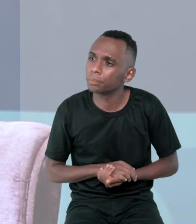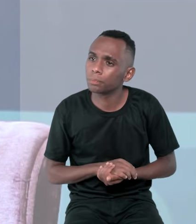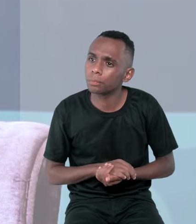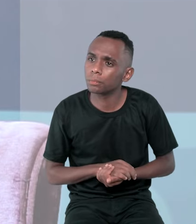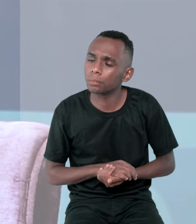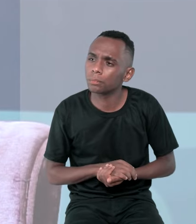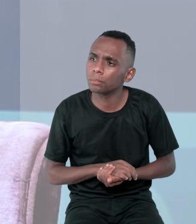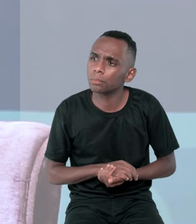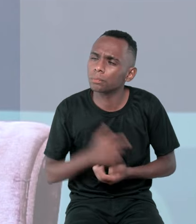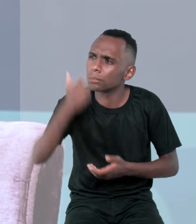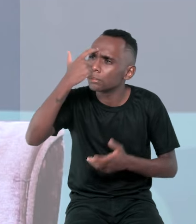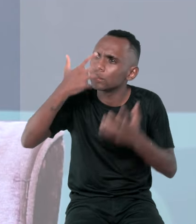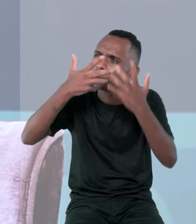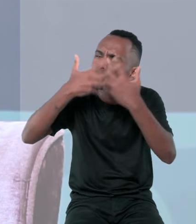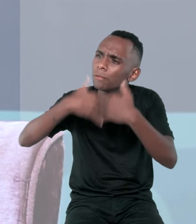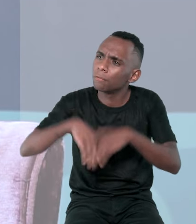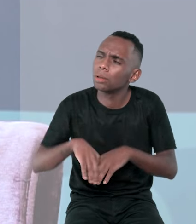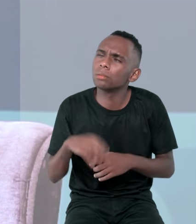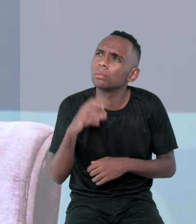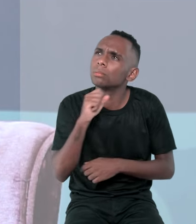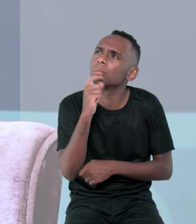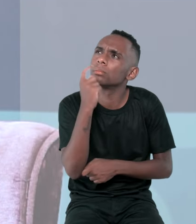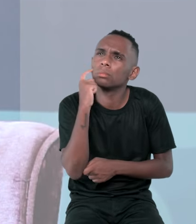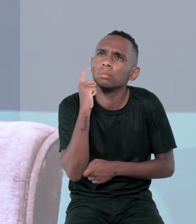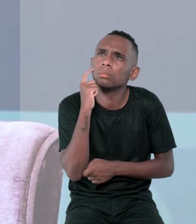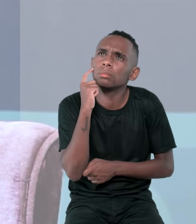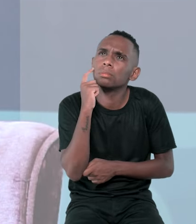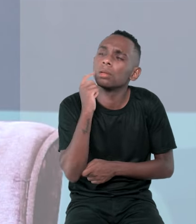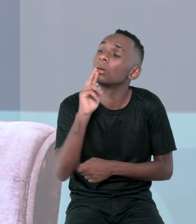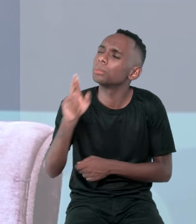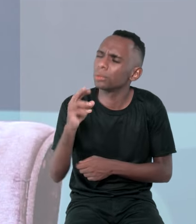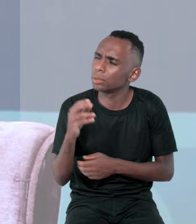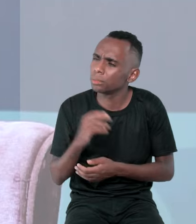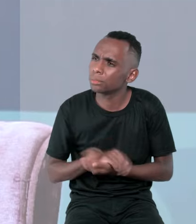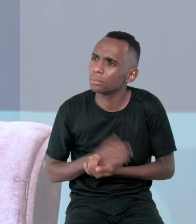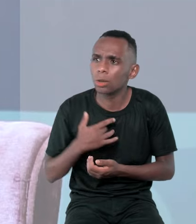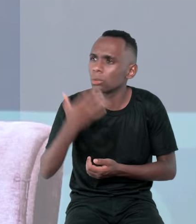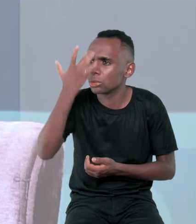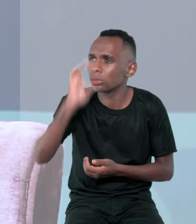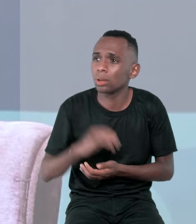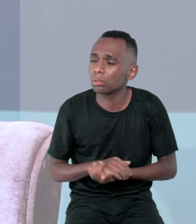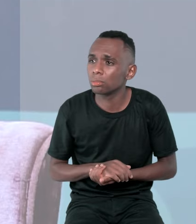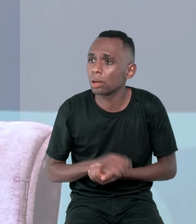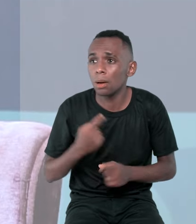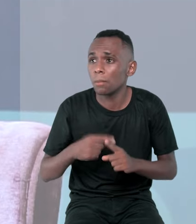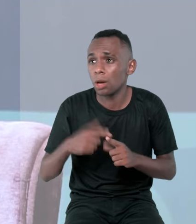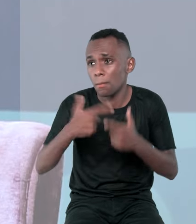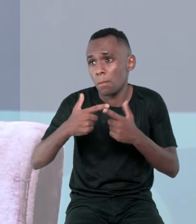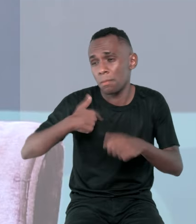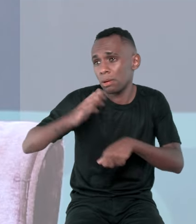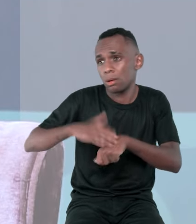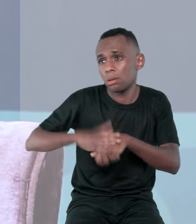E aí eu refleti por 10 segundos e respondi: eu não sei, porque esse problema não é